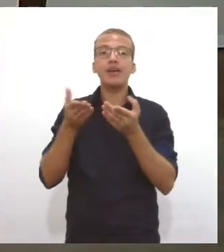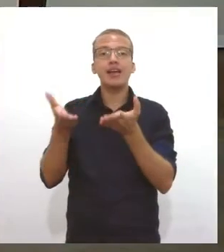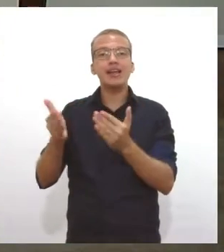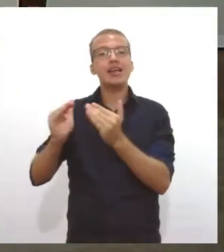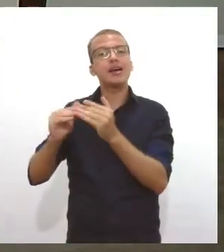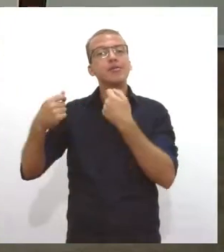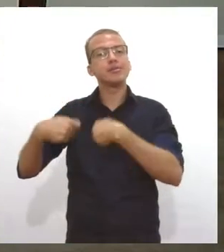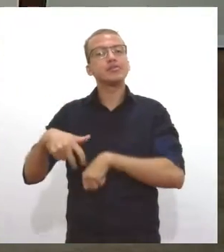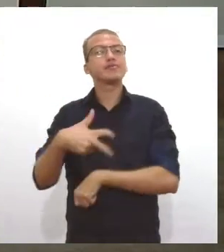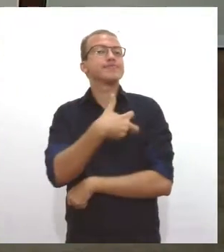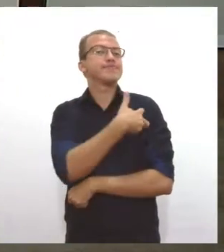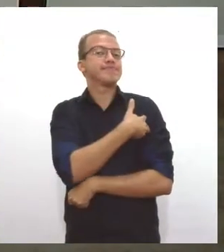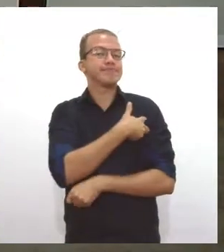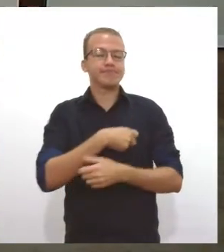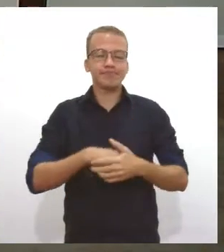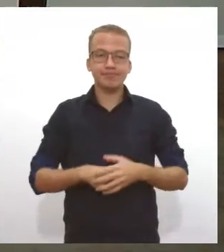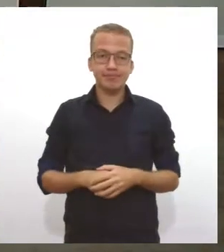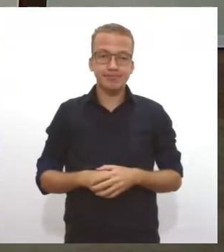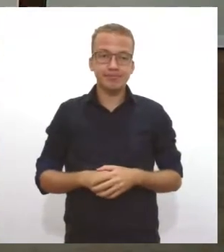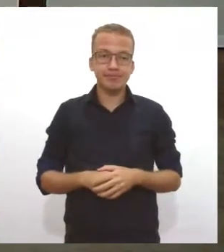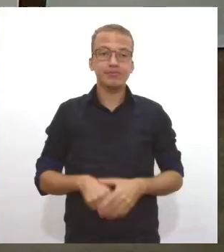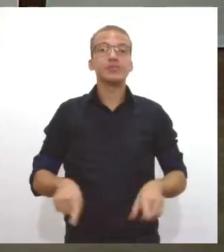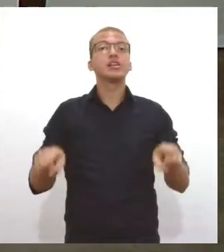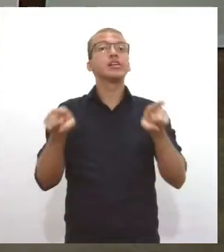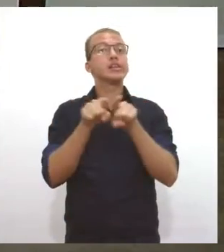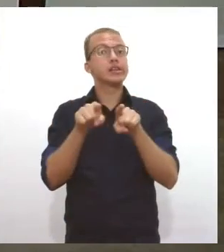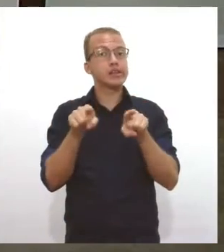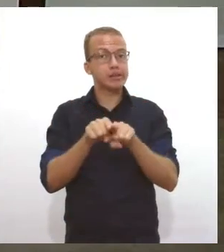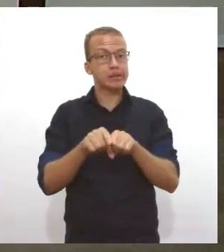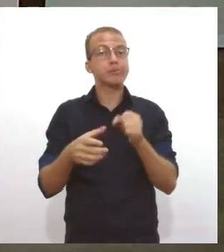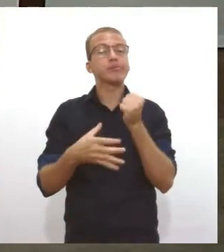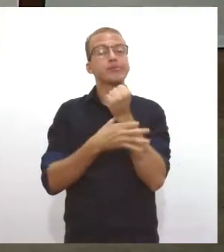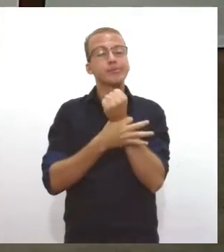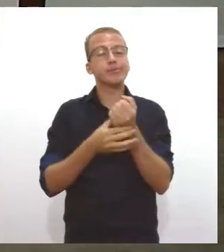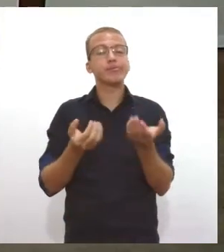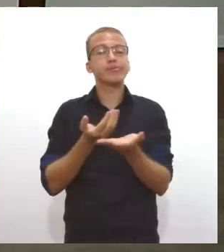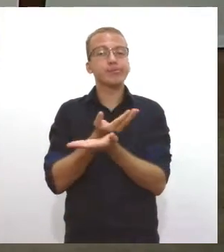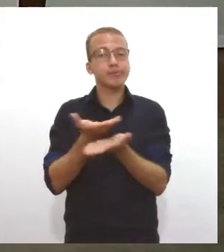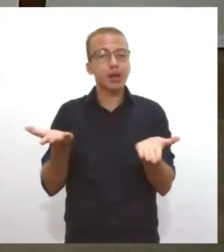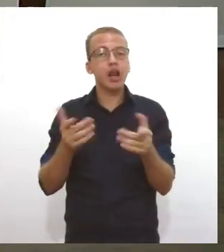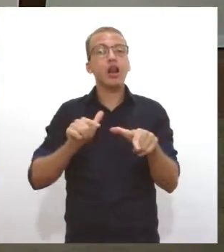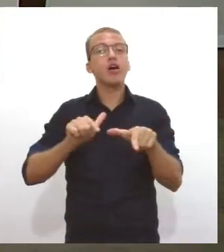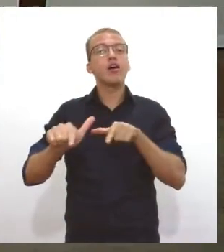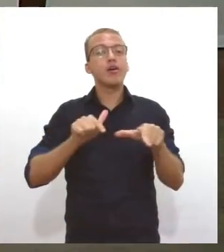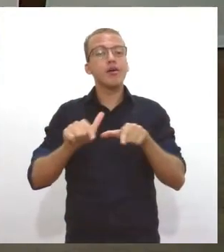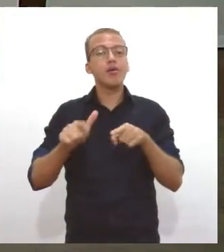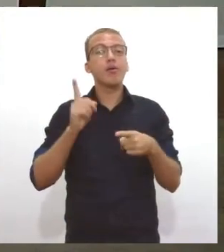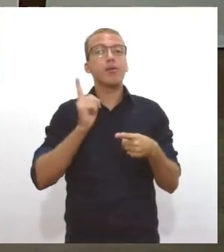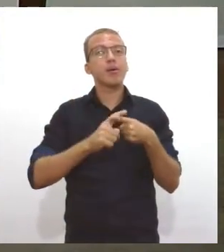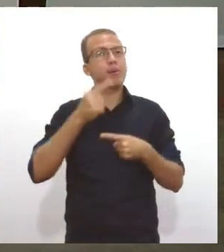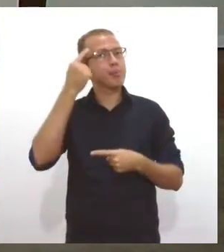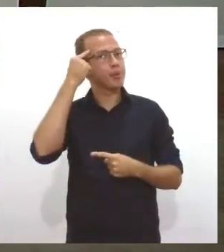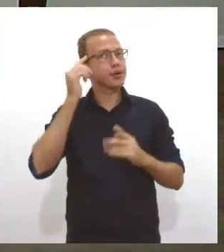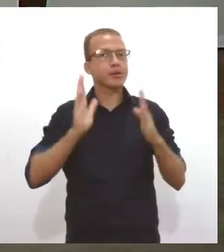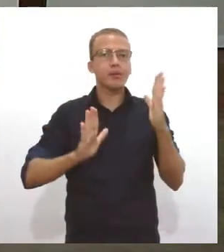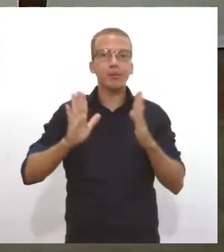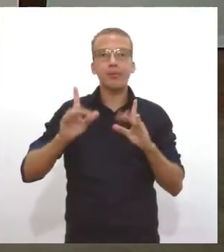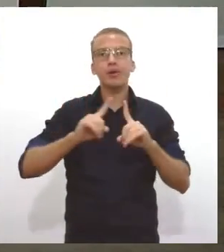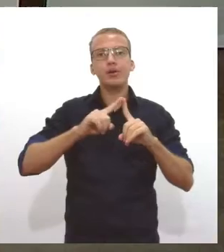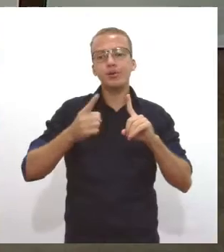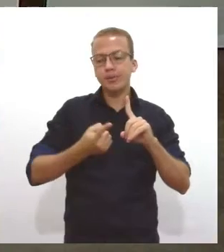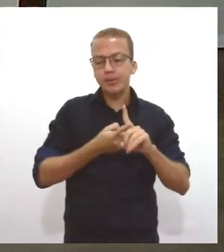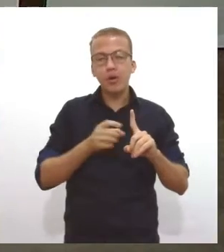também garantir a empregabilidade delas não é Perpétua porque a a Perdeu o emprego nesse meio